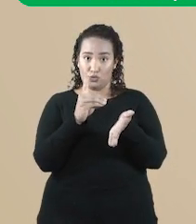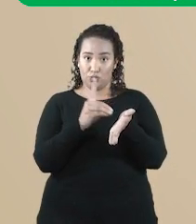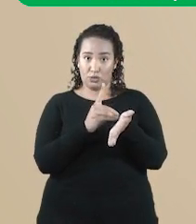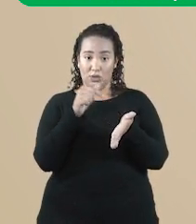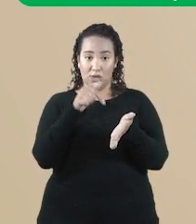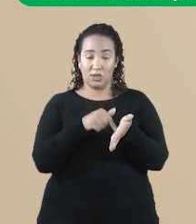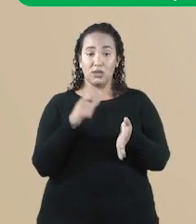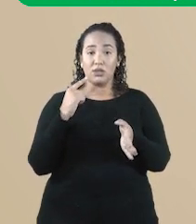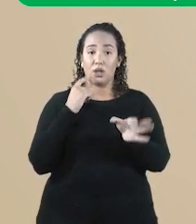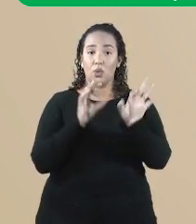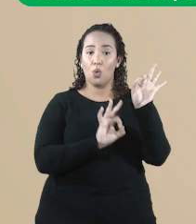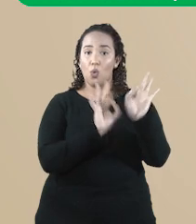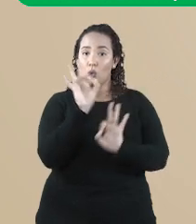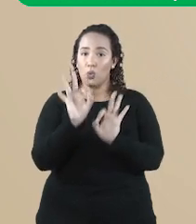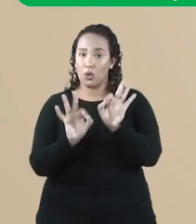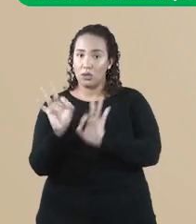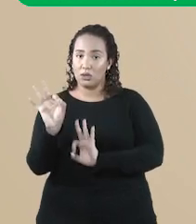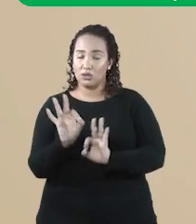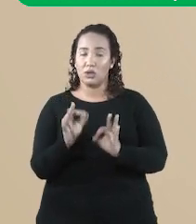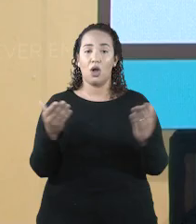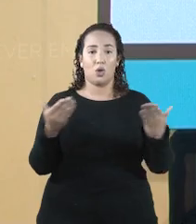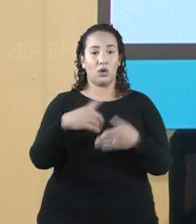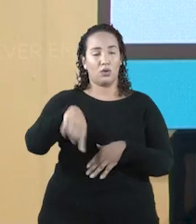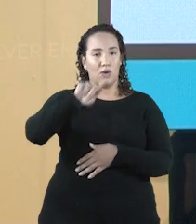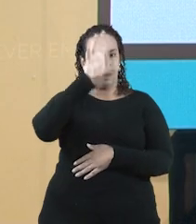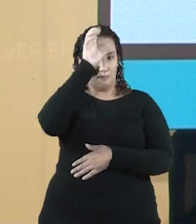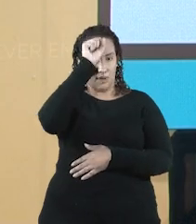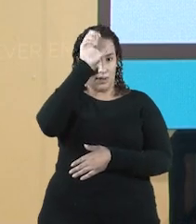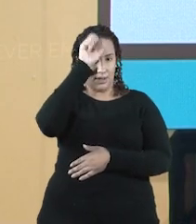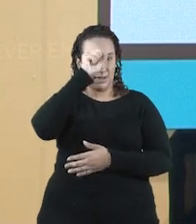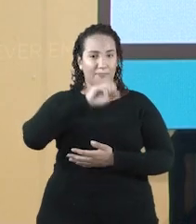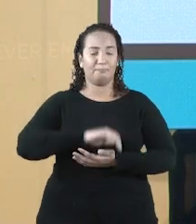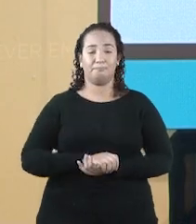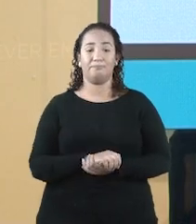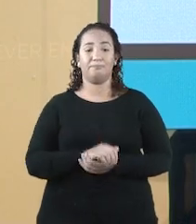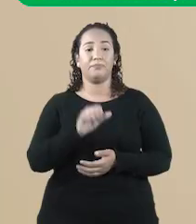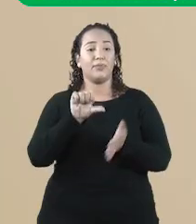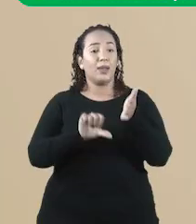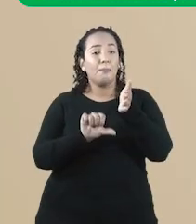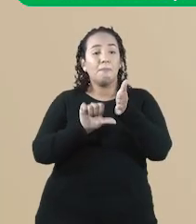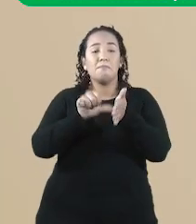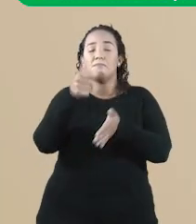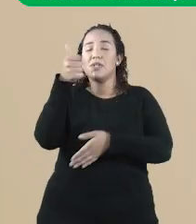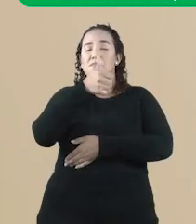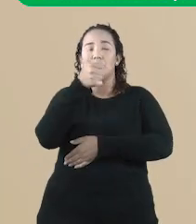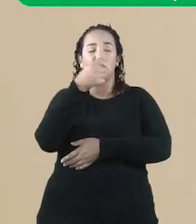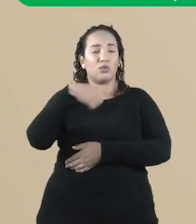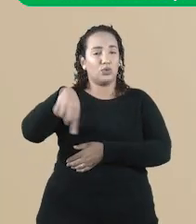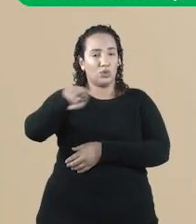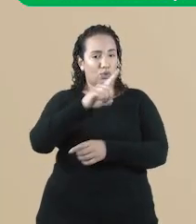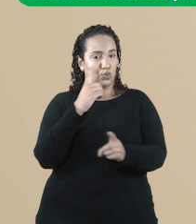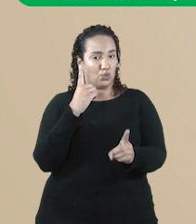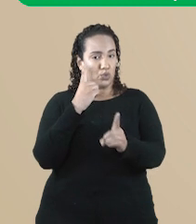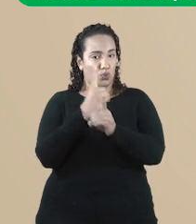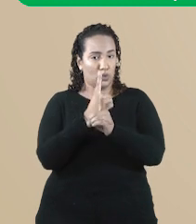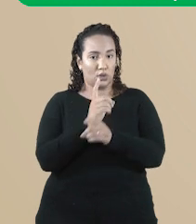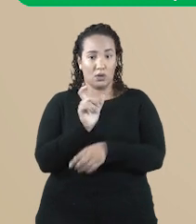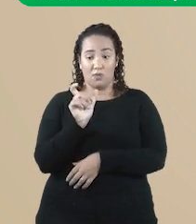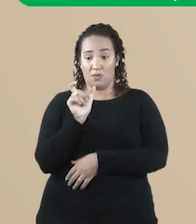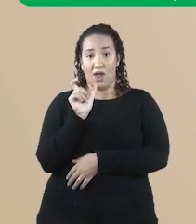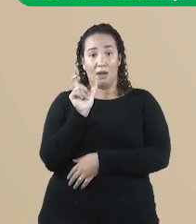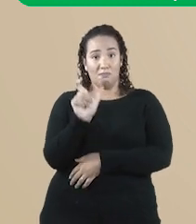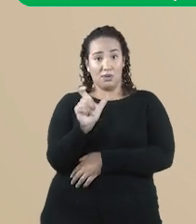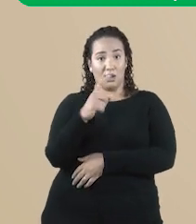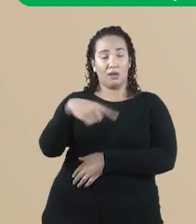de um dicionário tem uma organização definida. Vamos aprender um pouco sobre ela? A primeira coisa que aparece no verbete é